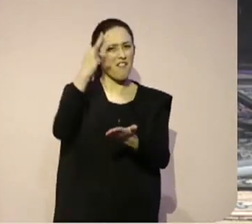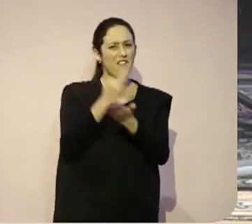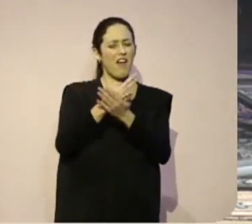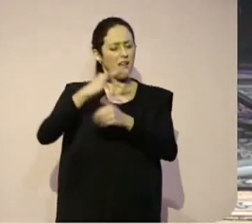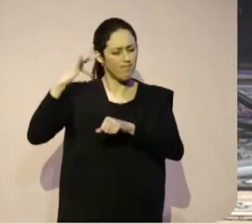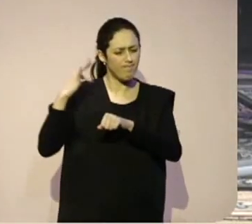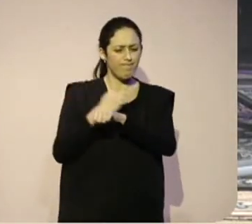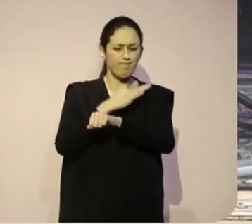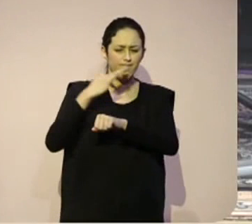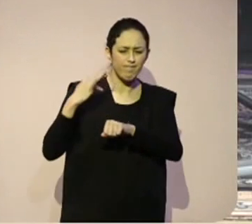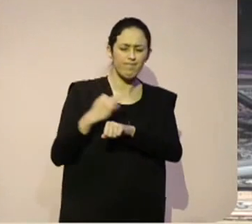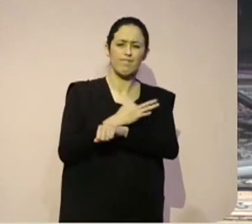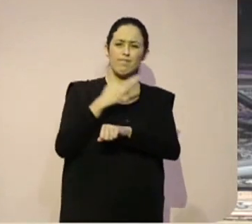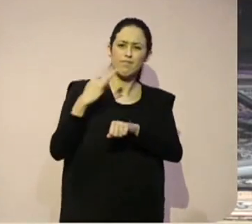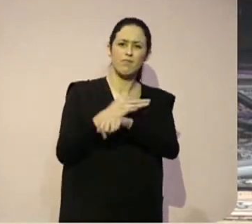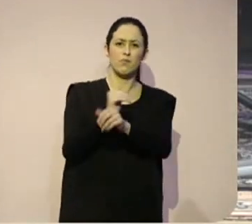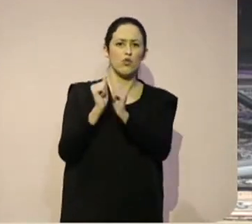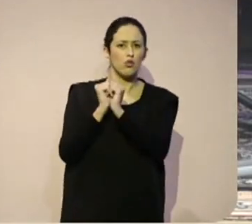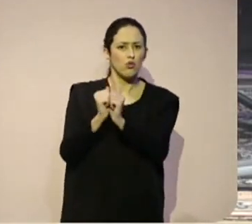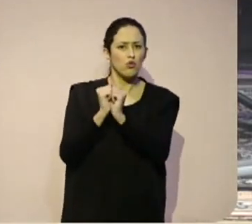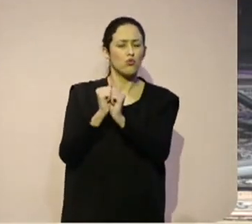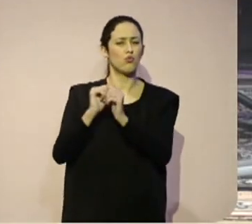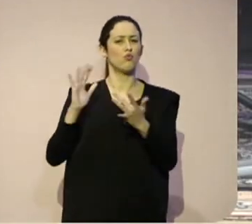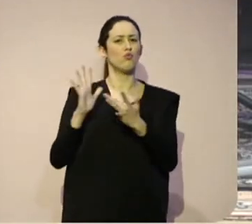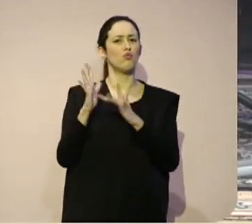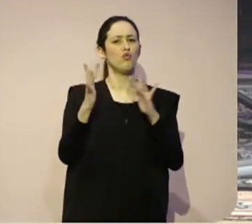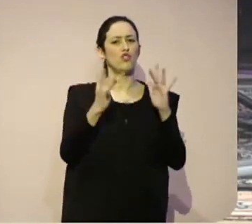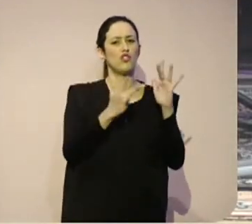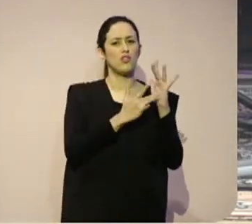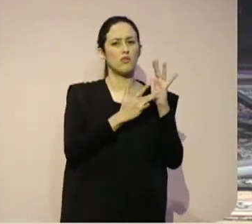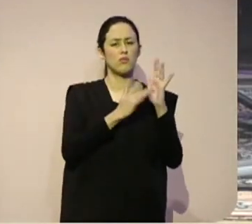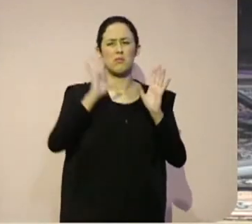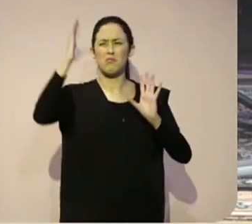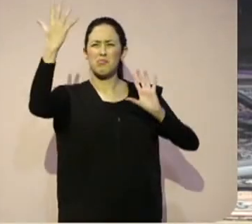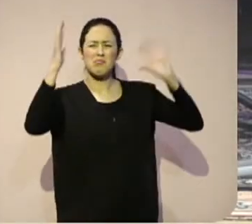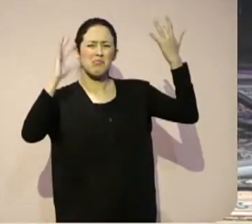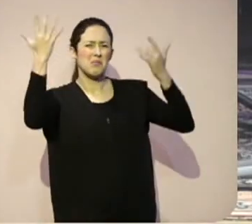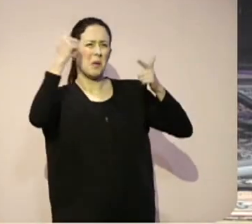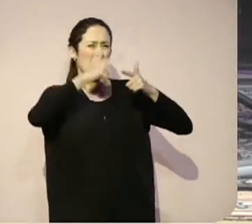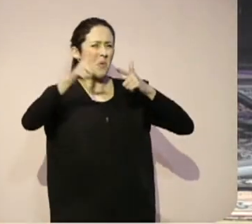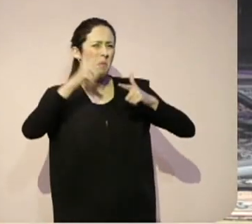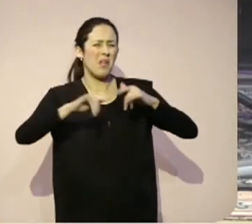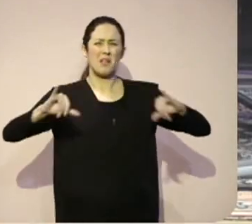na presença de Jesus em meio às lutas e às